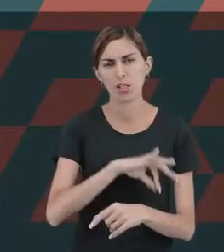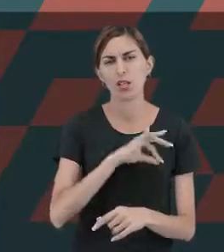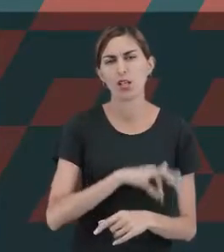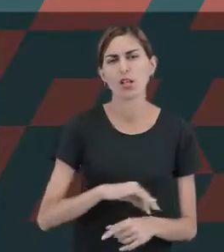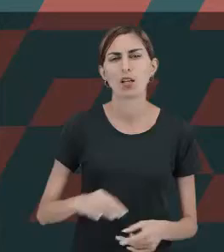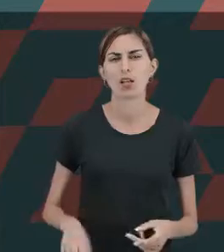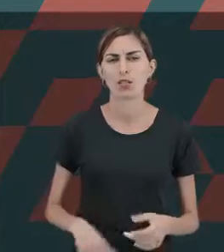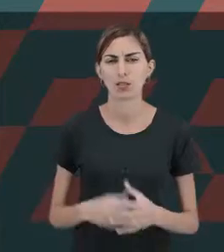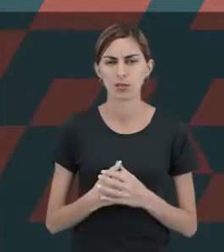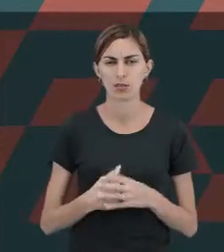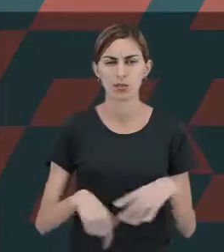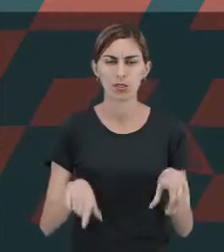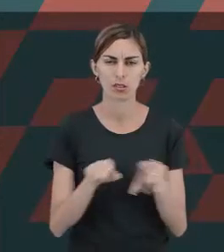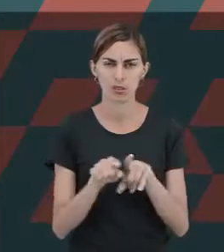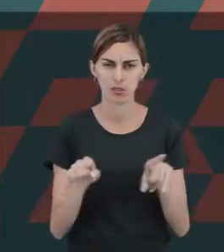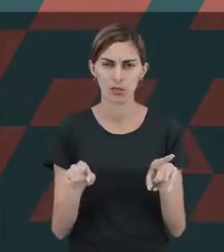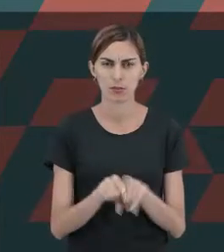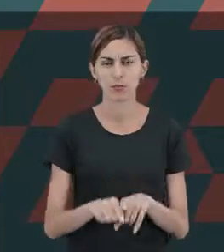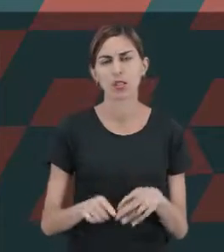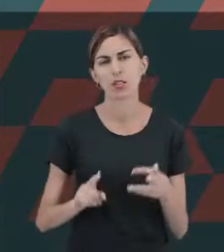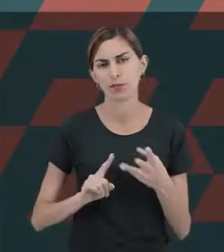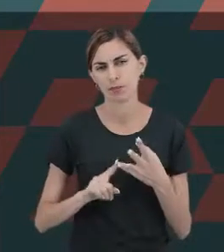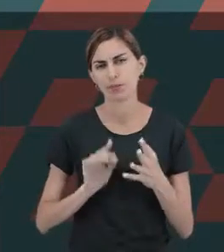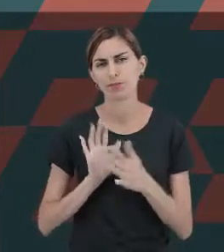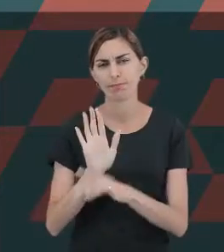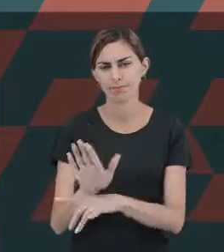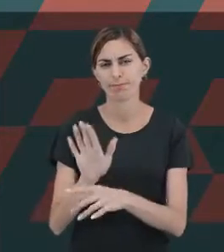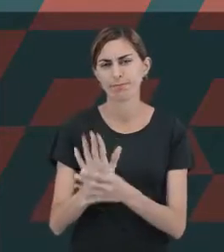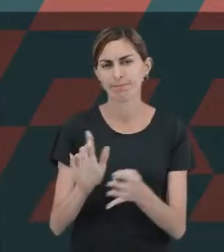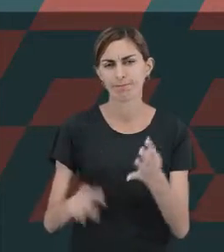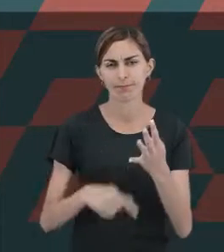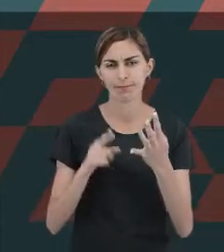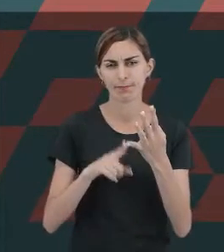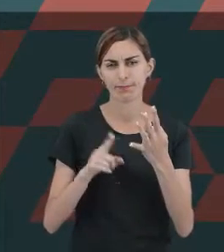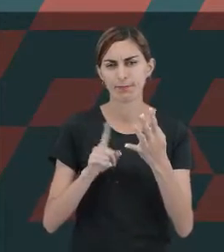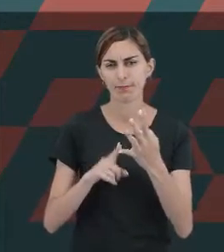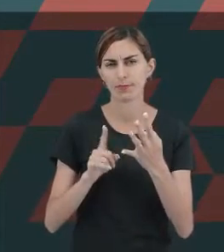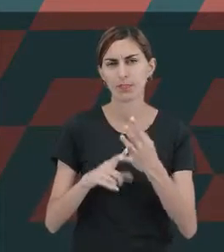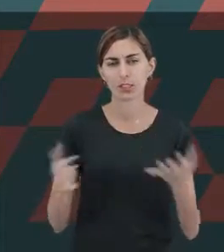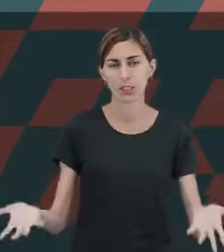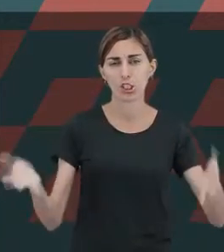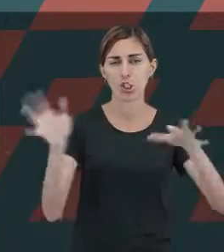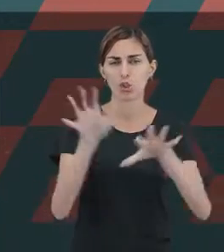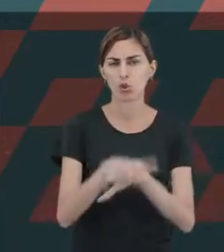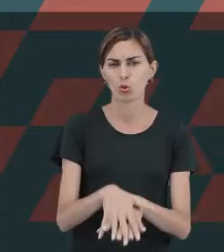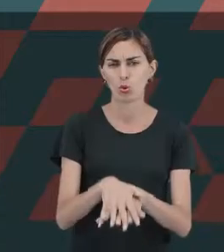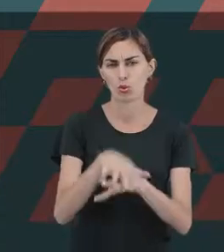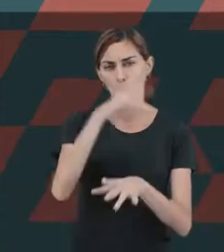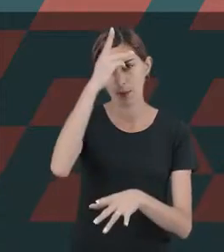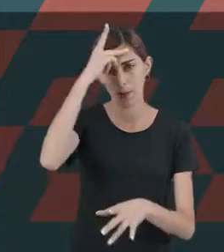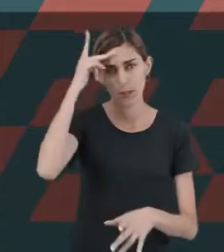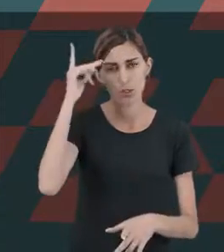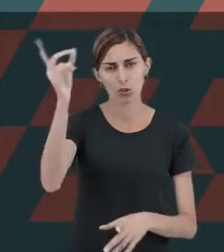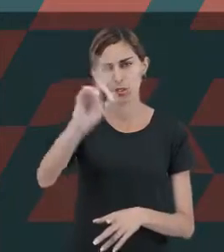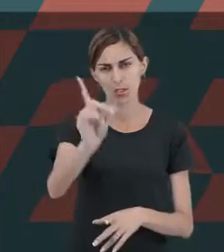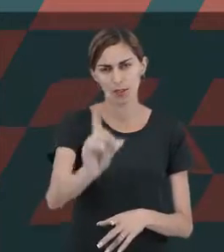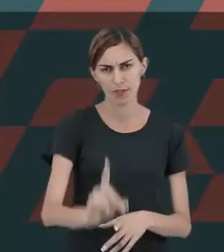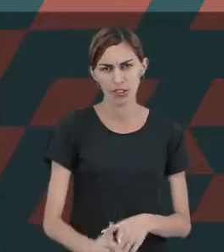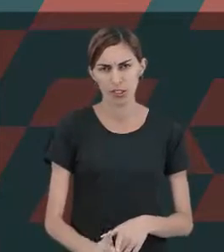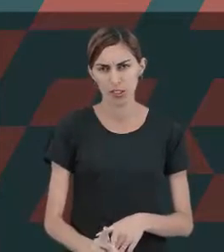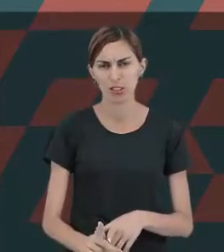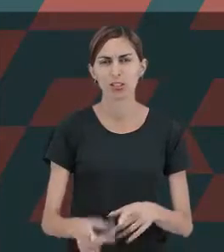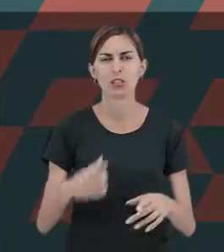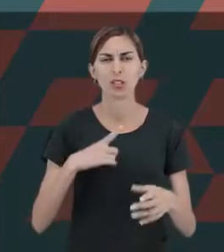mínimo. Também, quanto ao auxílio, nós identificamos aqui o auxílio inclusão para as pessoas com